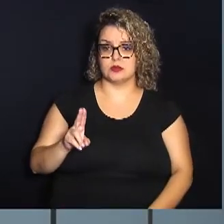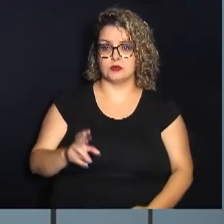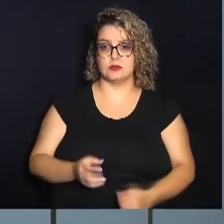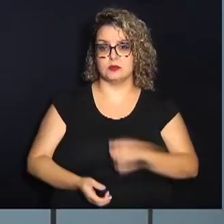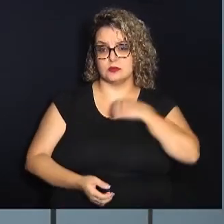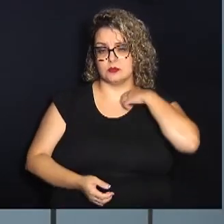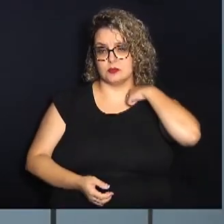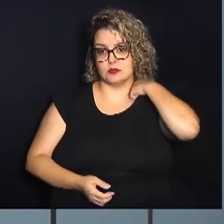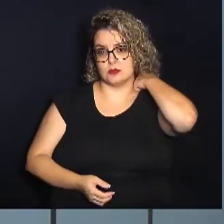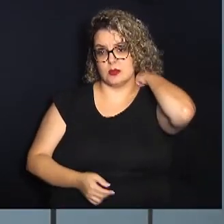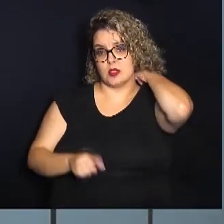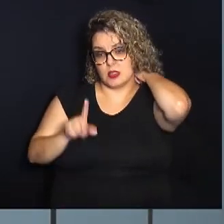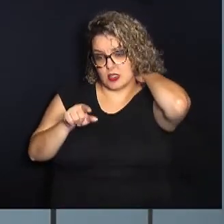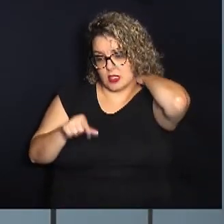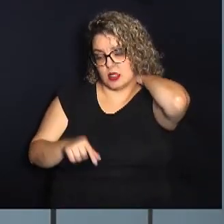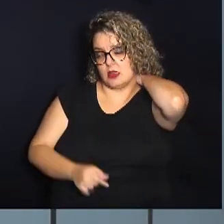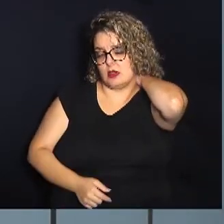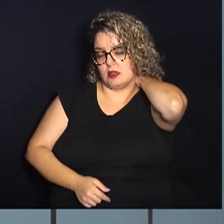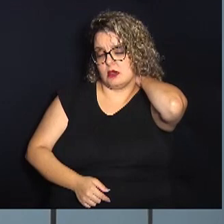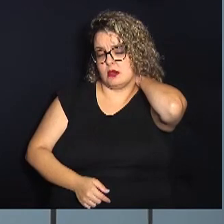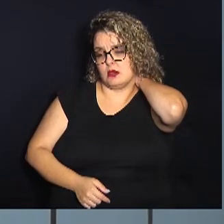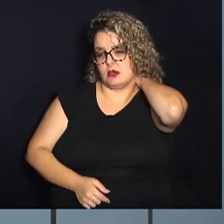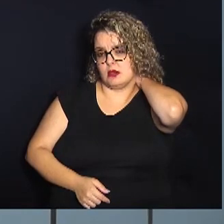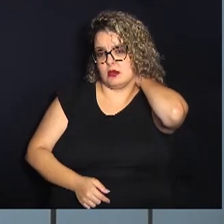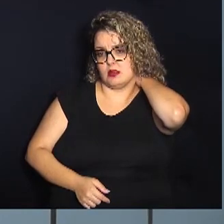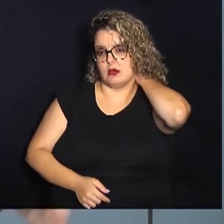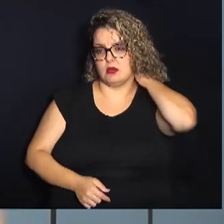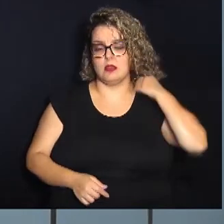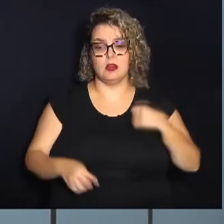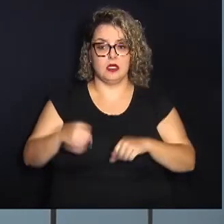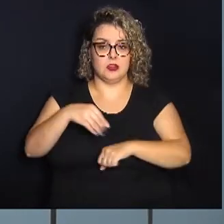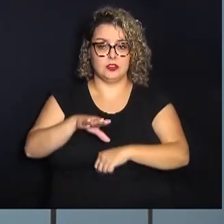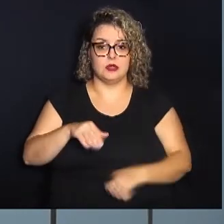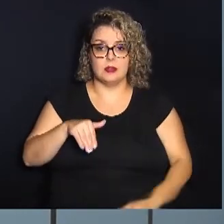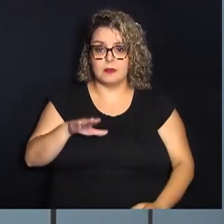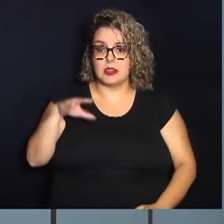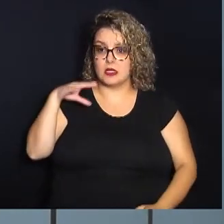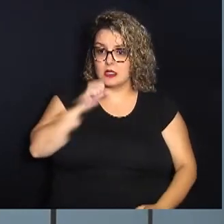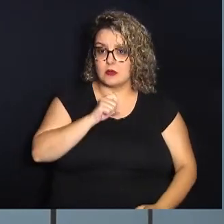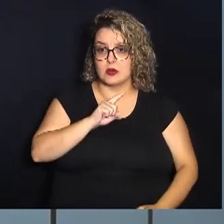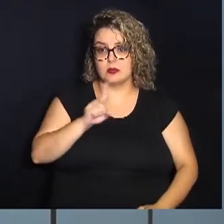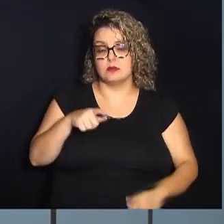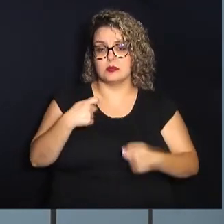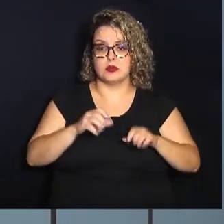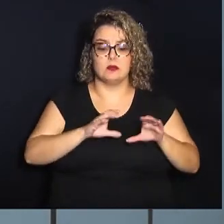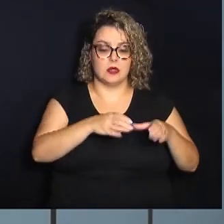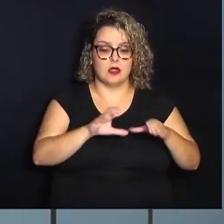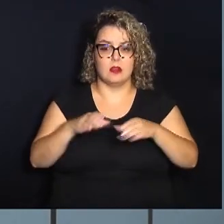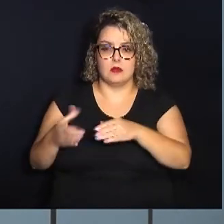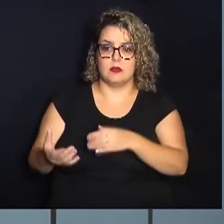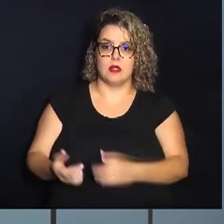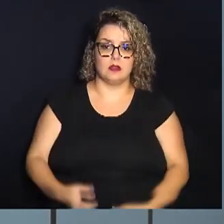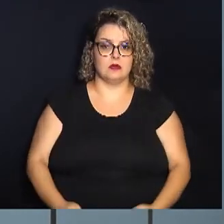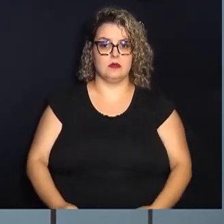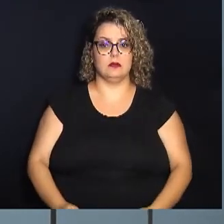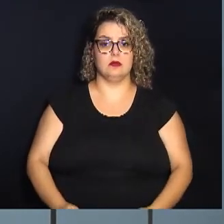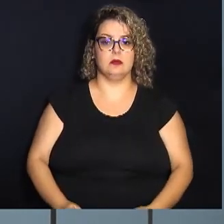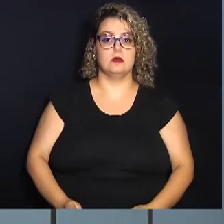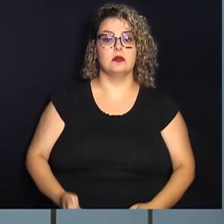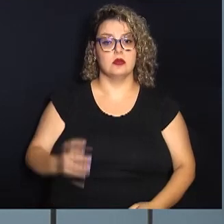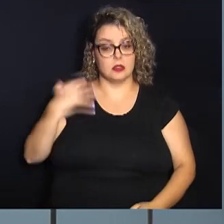questão da indicação. Que a indicação é mais rápida, não tem que passar por comissões, a Guida sabe